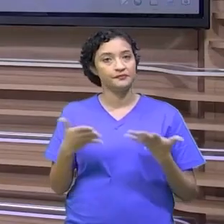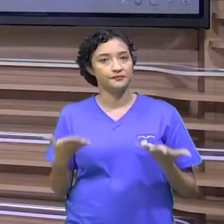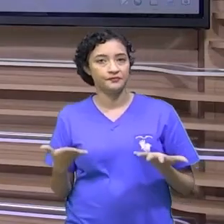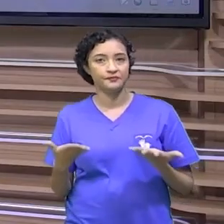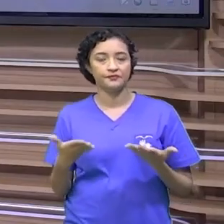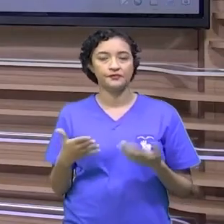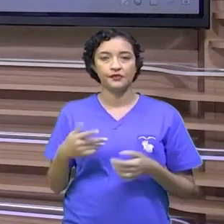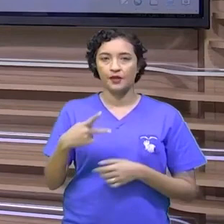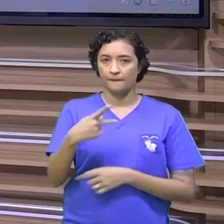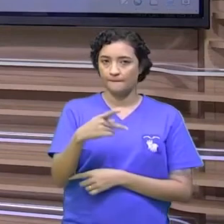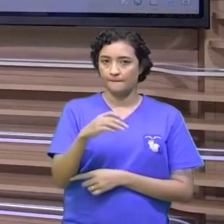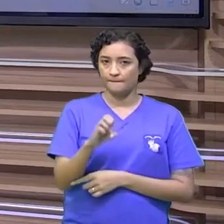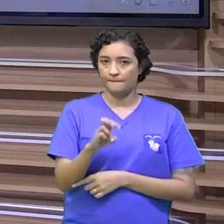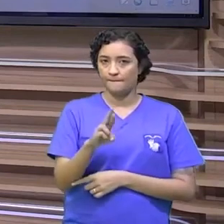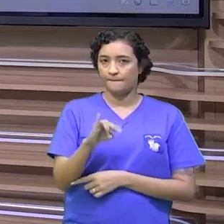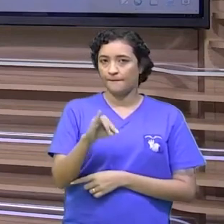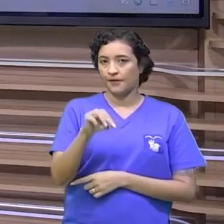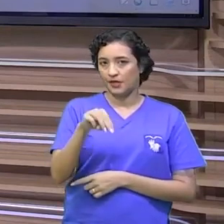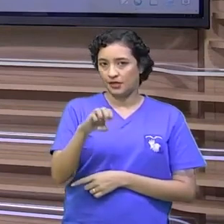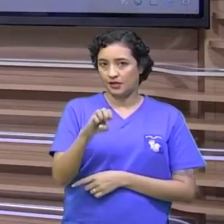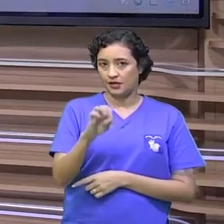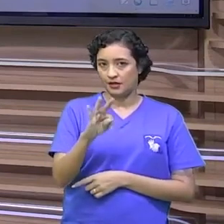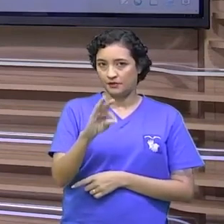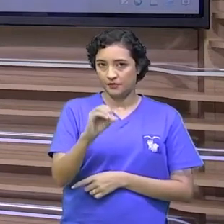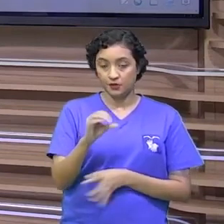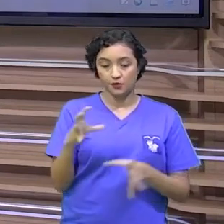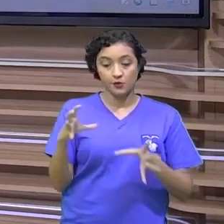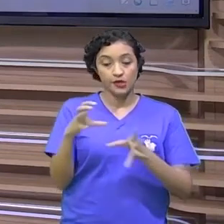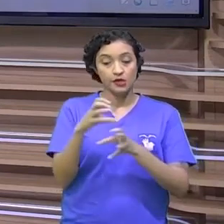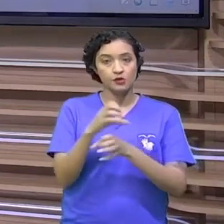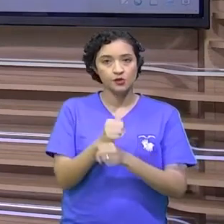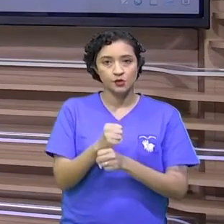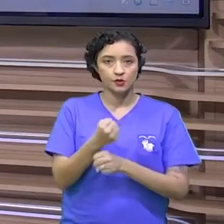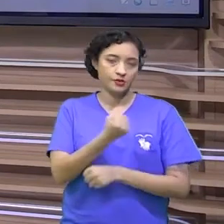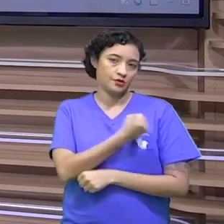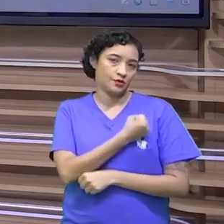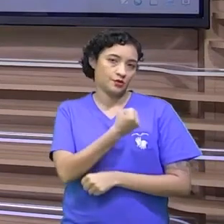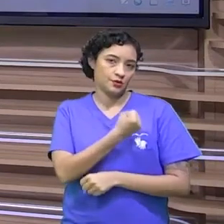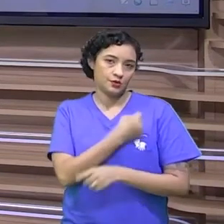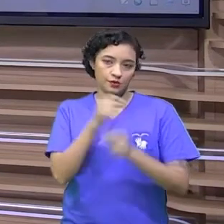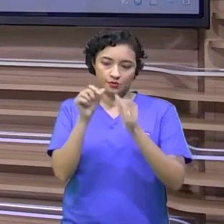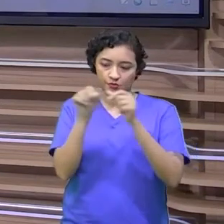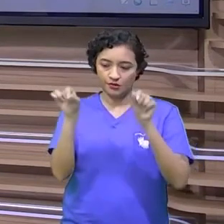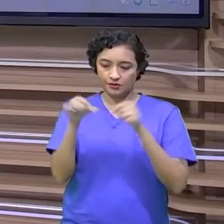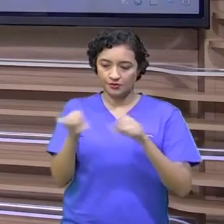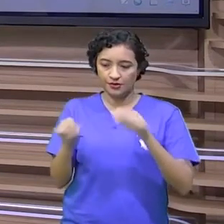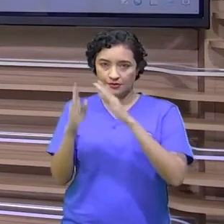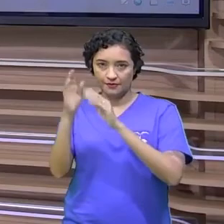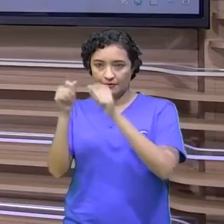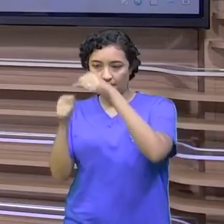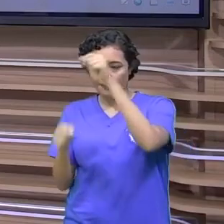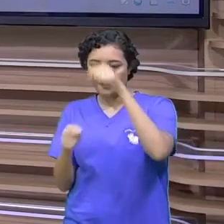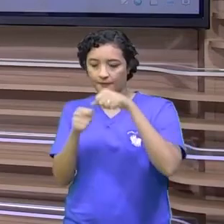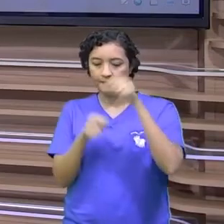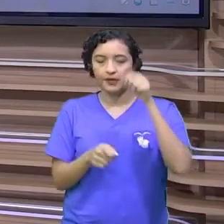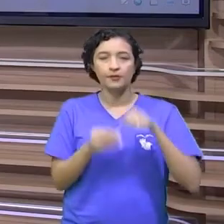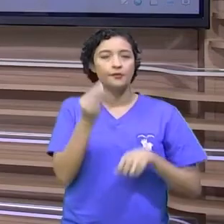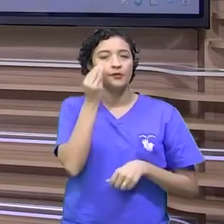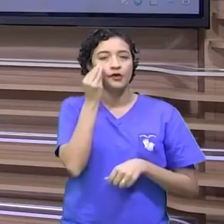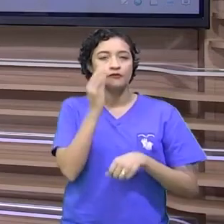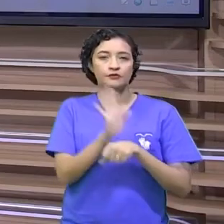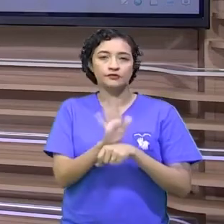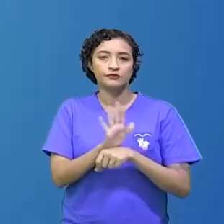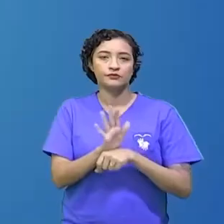Então, perímetro é o quê? É a soma dos lados de uma figura. De olho na tela, vamos ver aqui como é que seria o